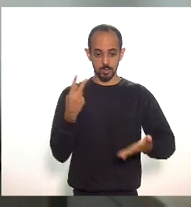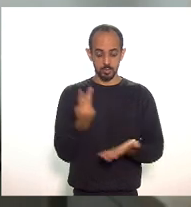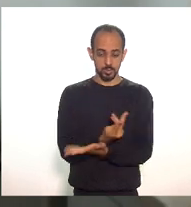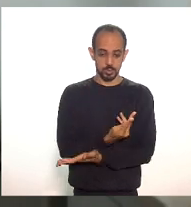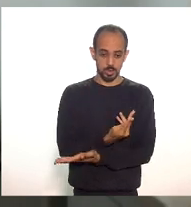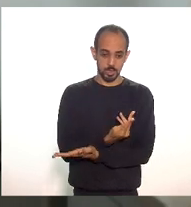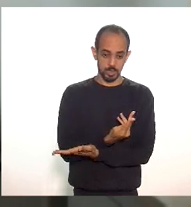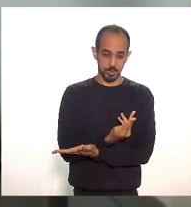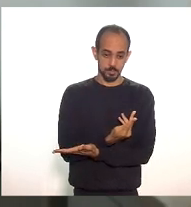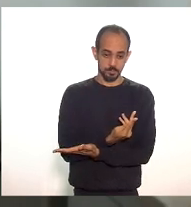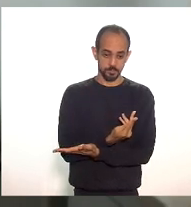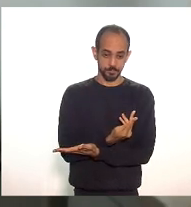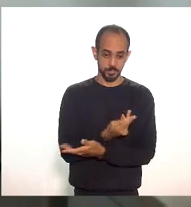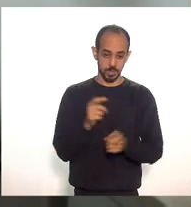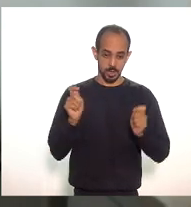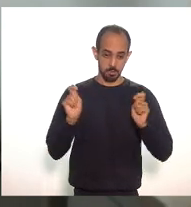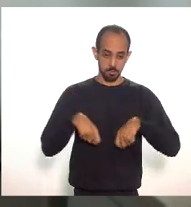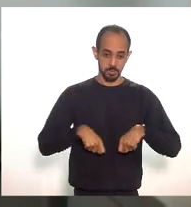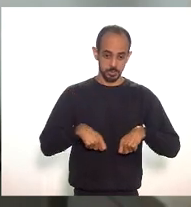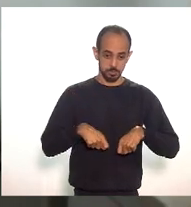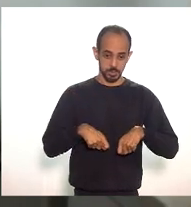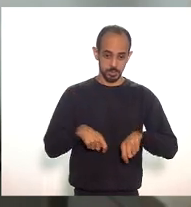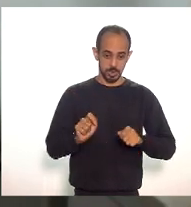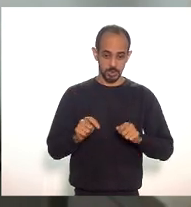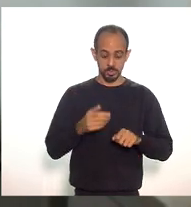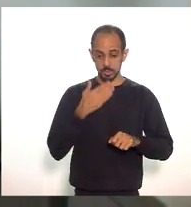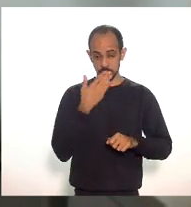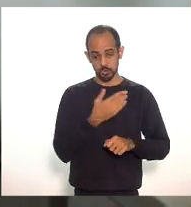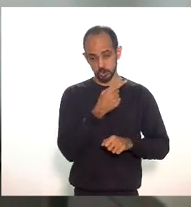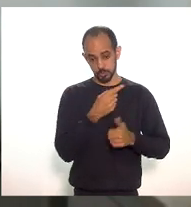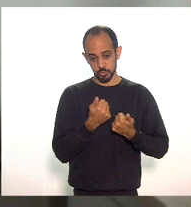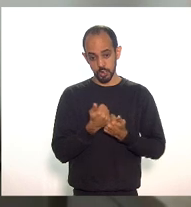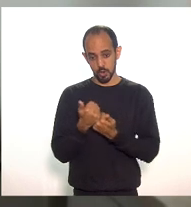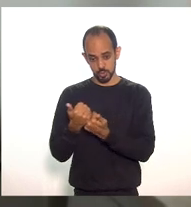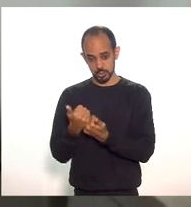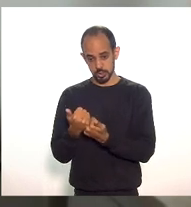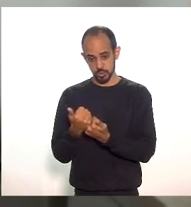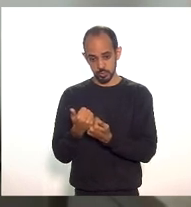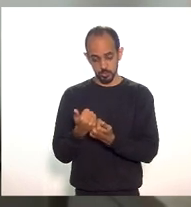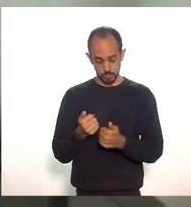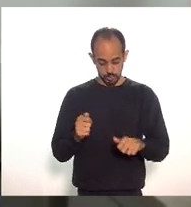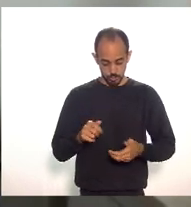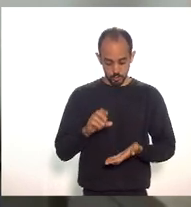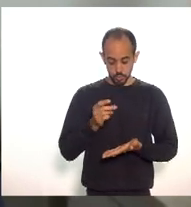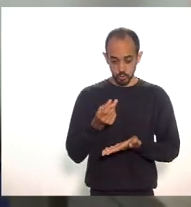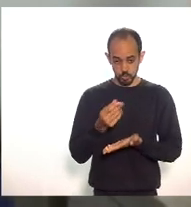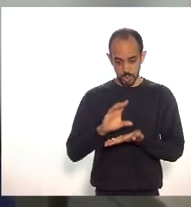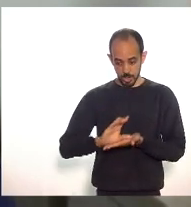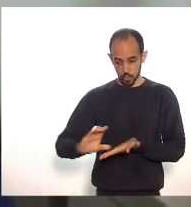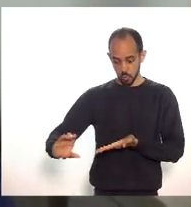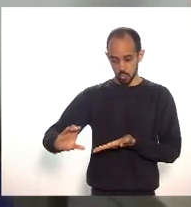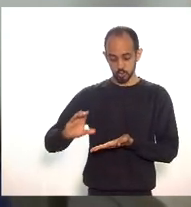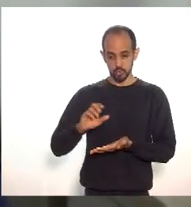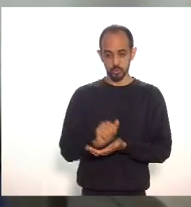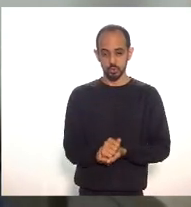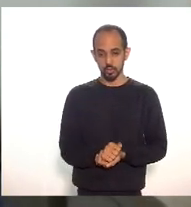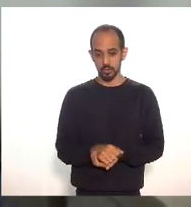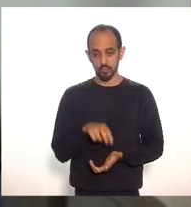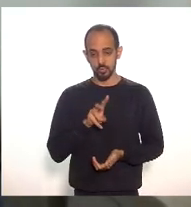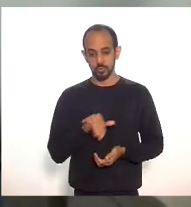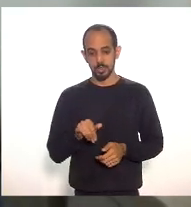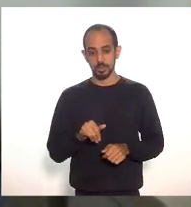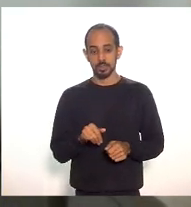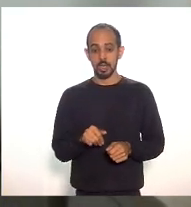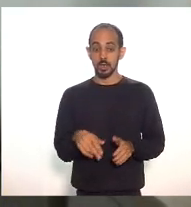este haverá possibilidade de este tipo de auxílio e os recursos a ser um